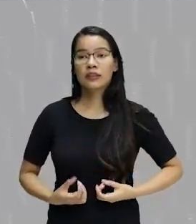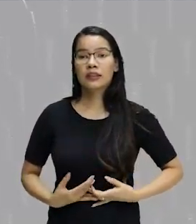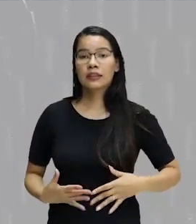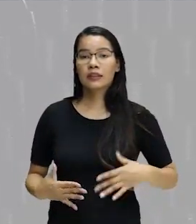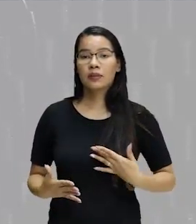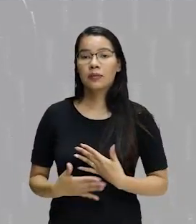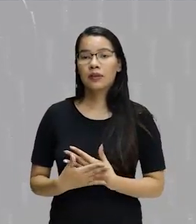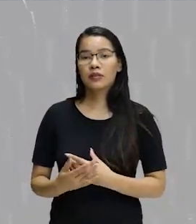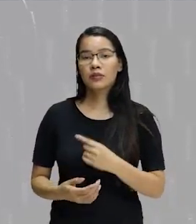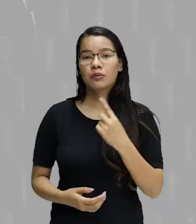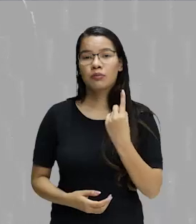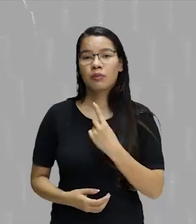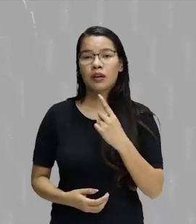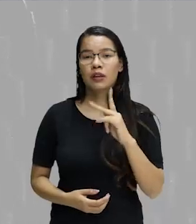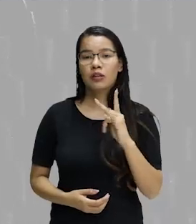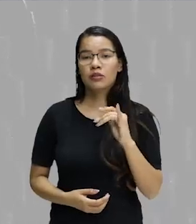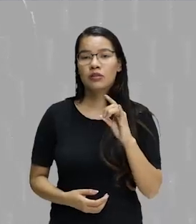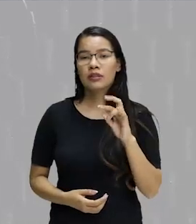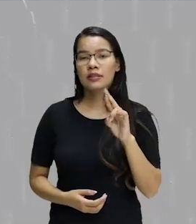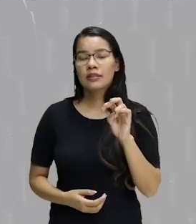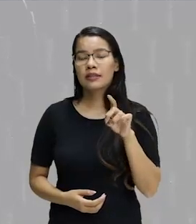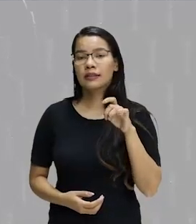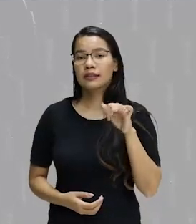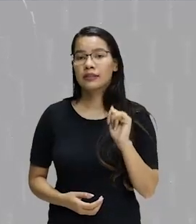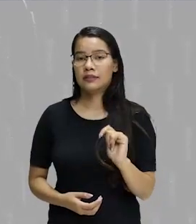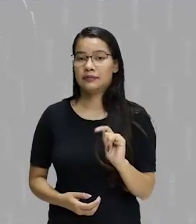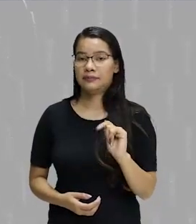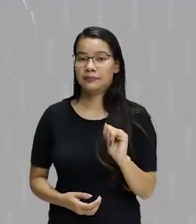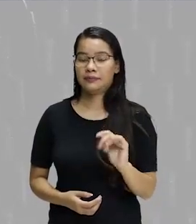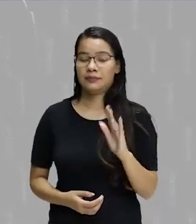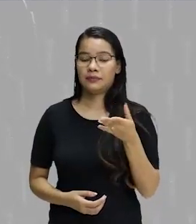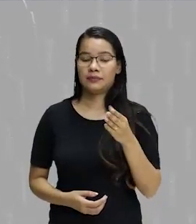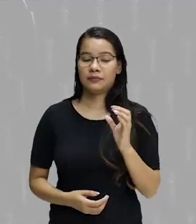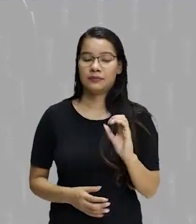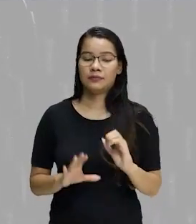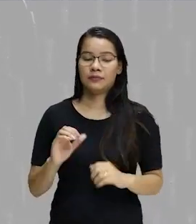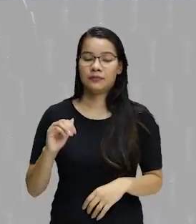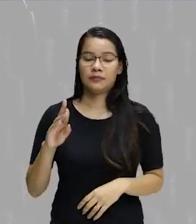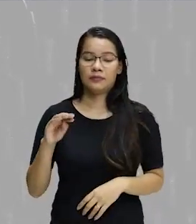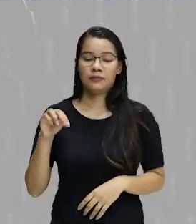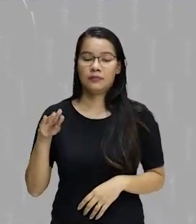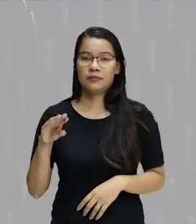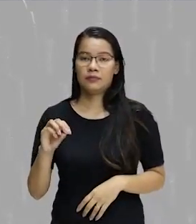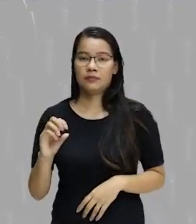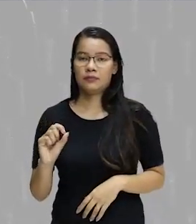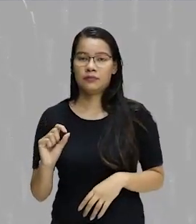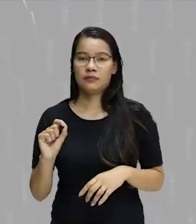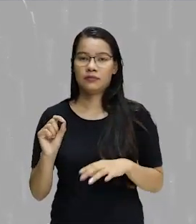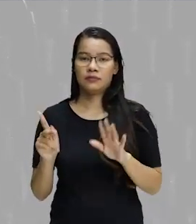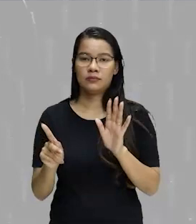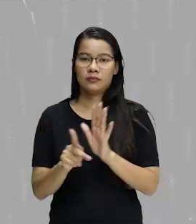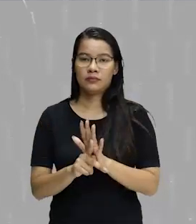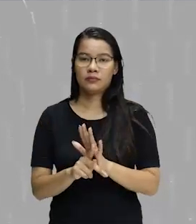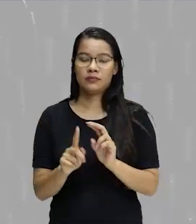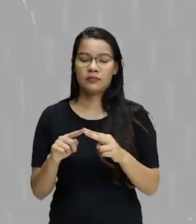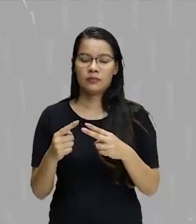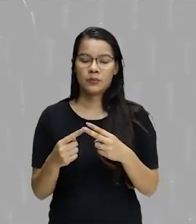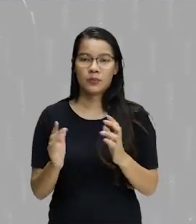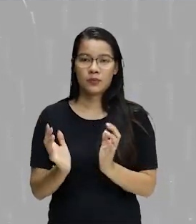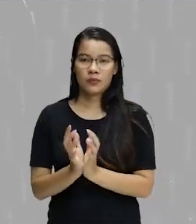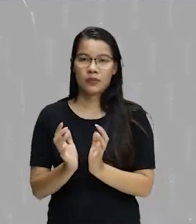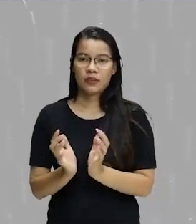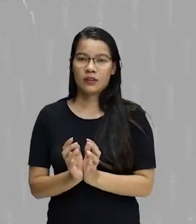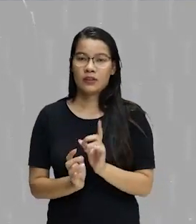uma hidroxila. Um carbono que possui ao mesmo tempo 2 grupos hidroxilas, esse carbono ele é